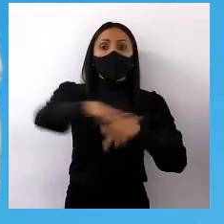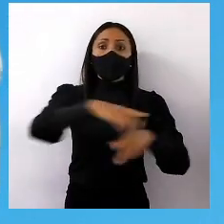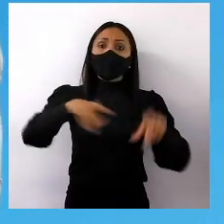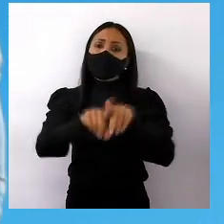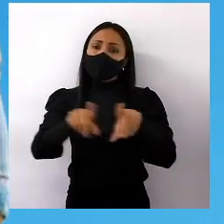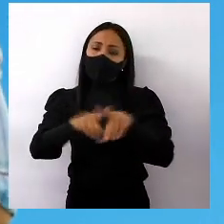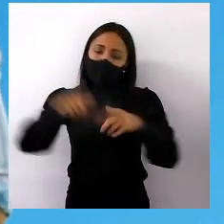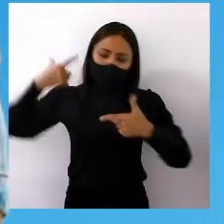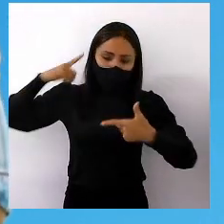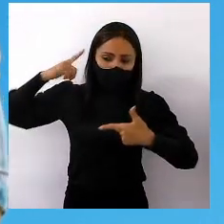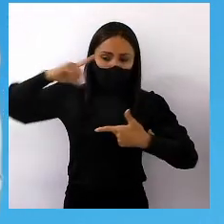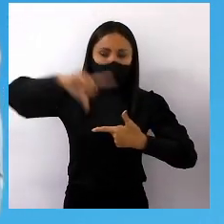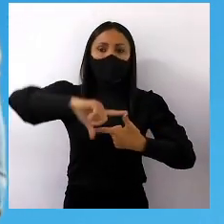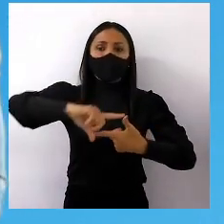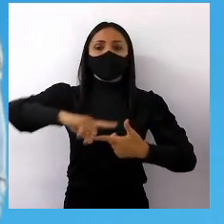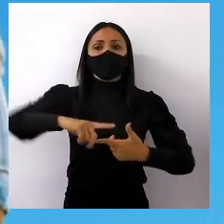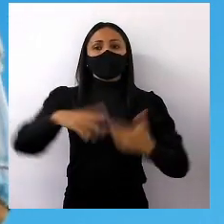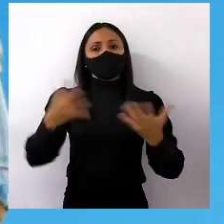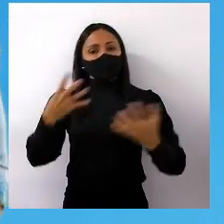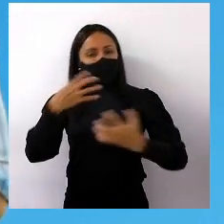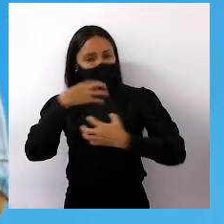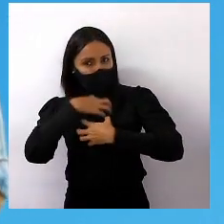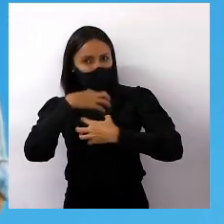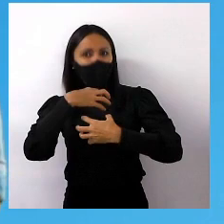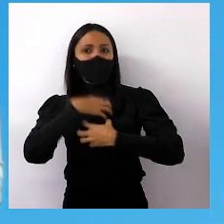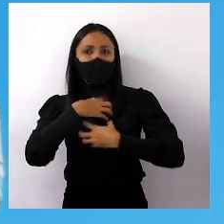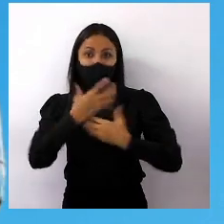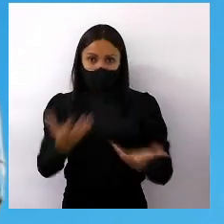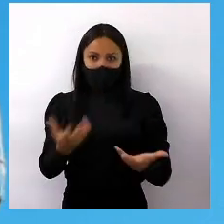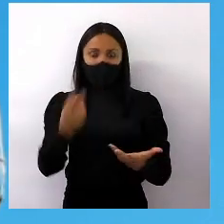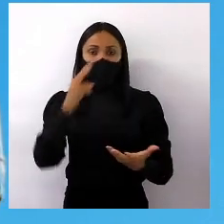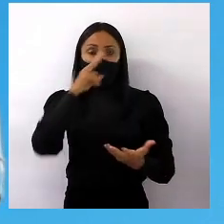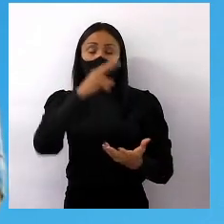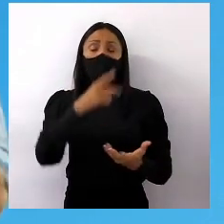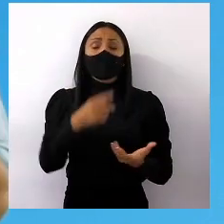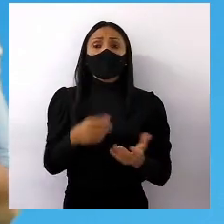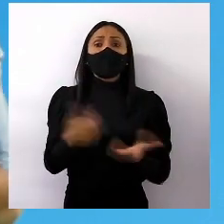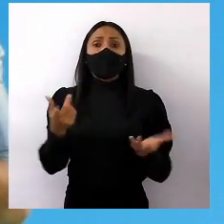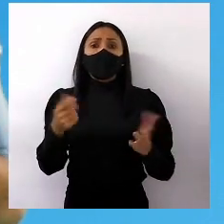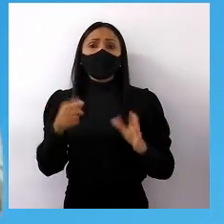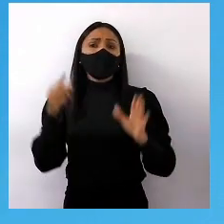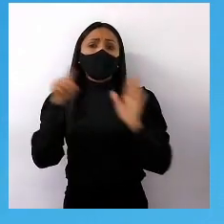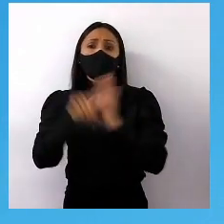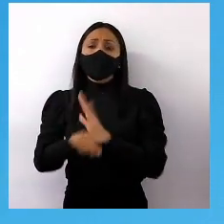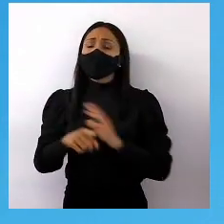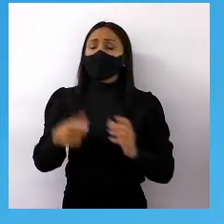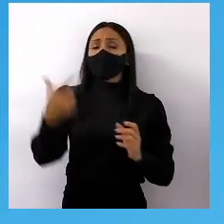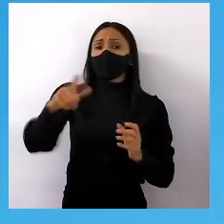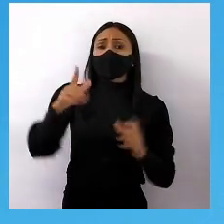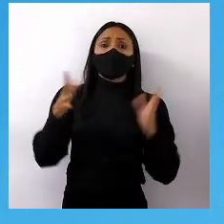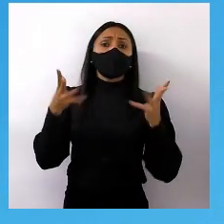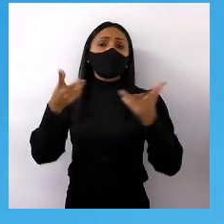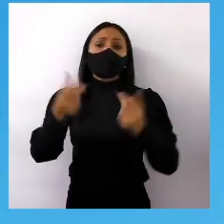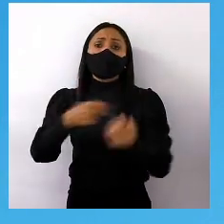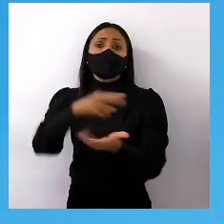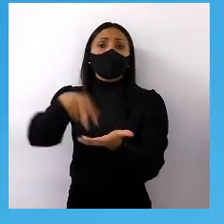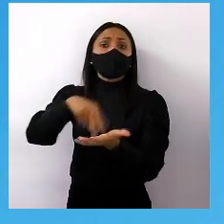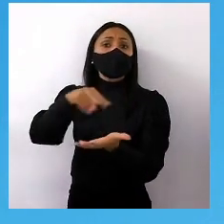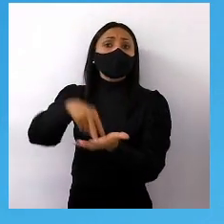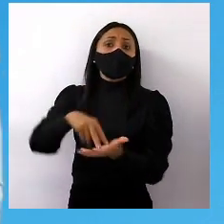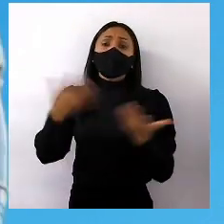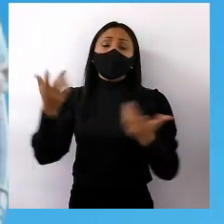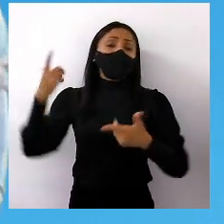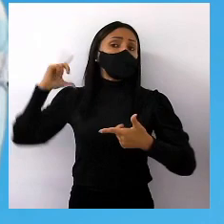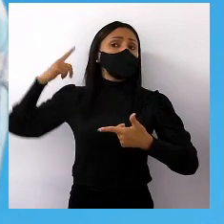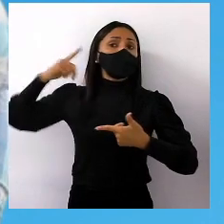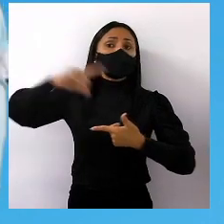Isso aí toca na alma. E aí eu pergunto a Robson, se eu não tenho habilidade para dançar, mas como é que eu posso manter a tradição do meu povo?